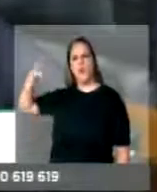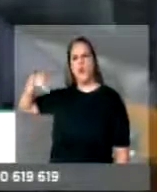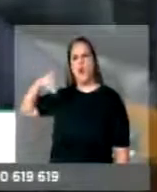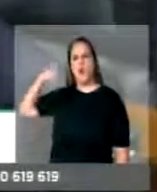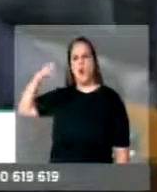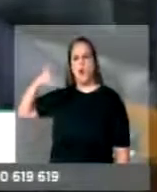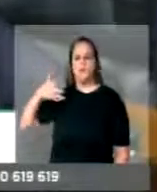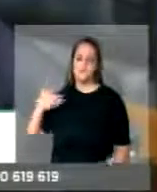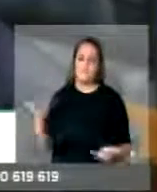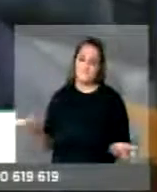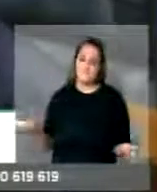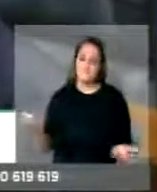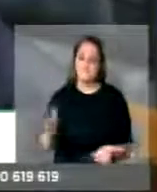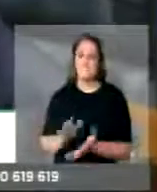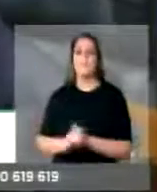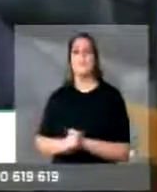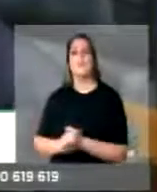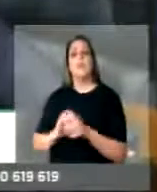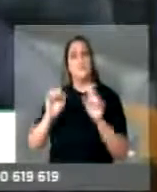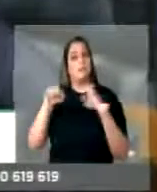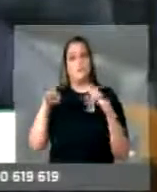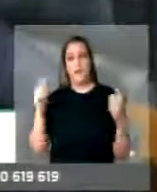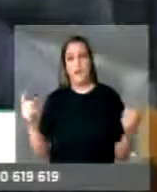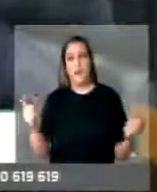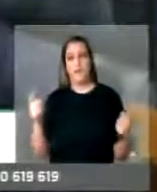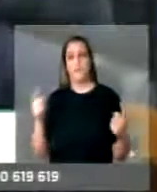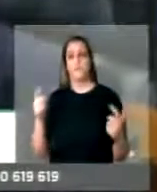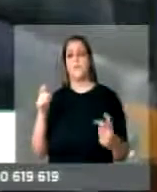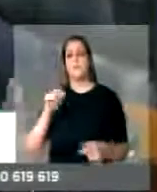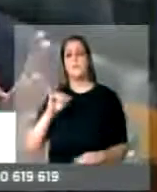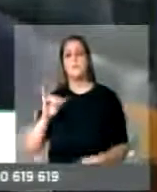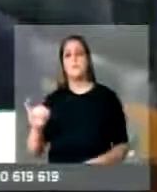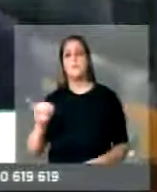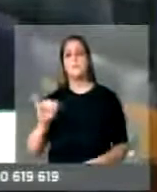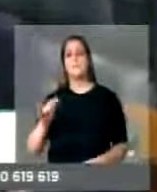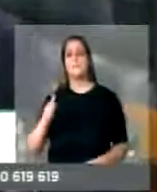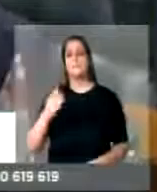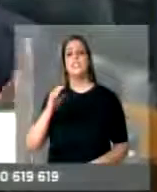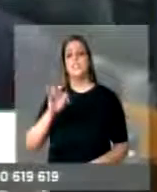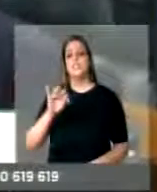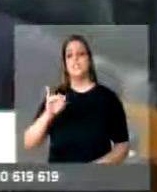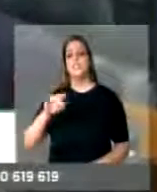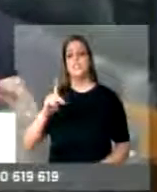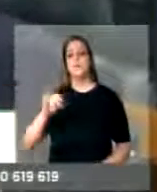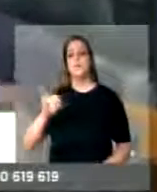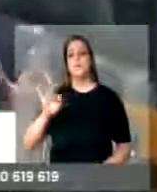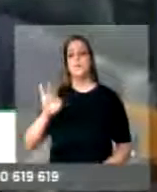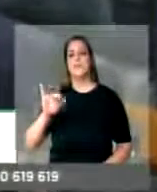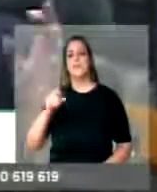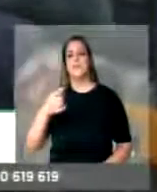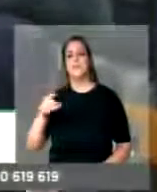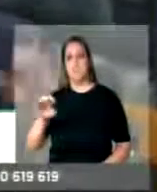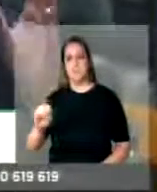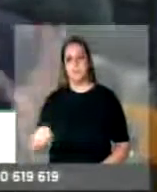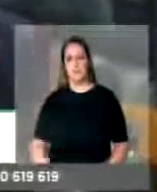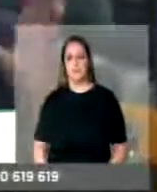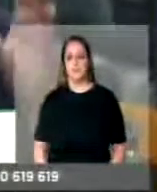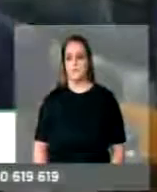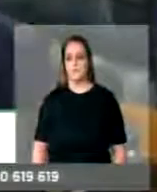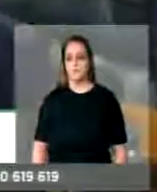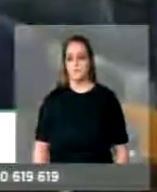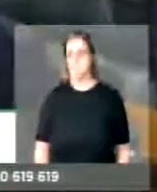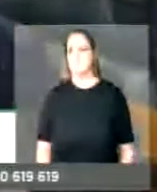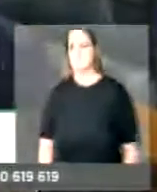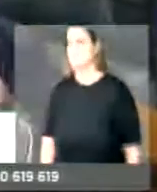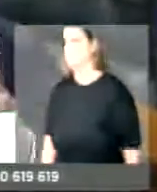óbvio que quando você coloca a tipificação, existe um princípio legal, nula crime sine lege